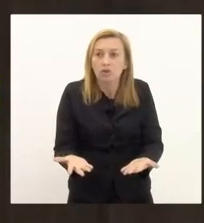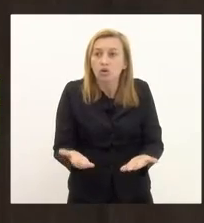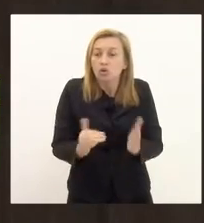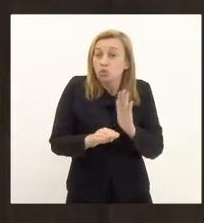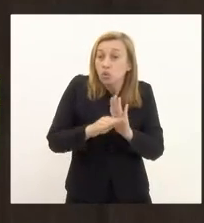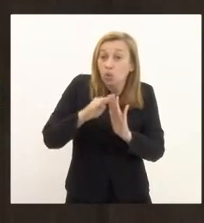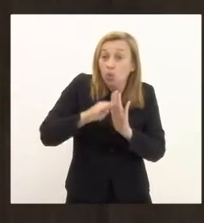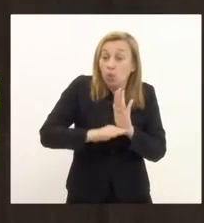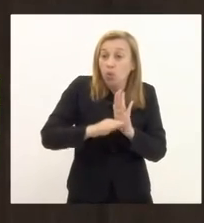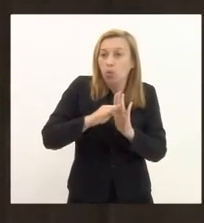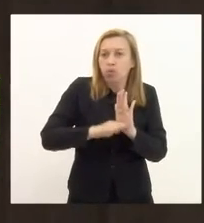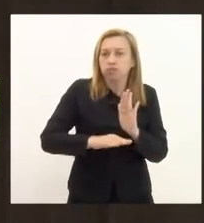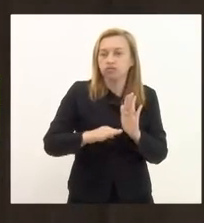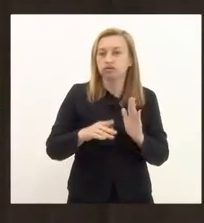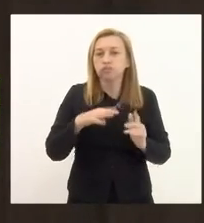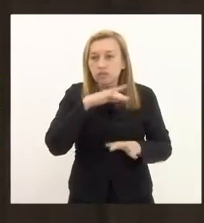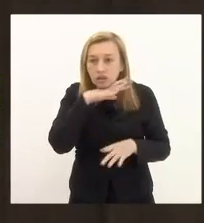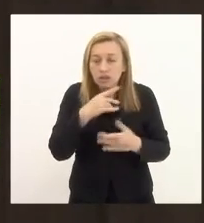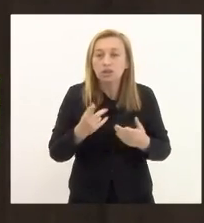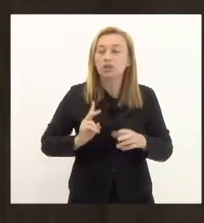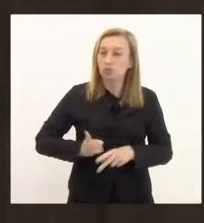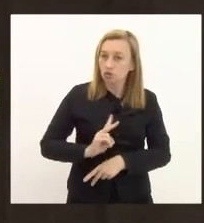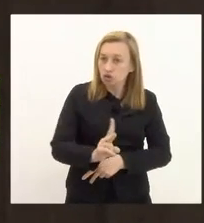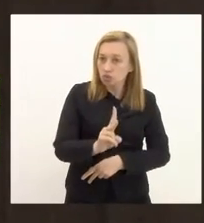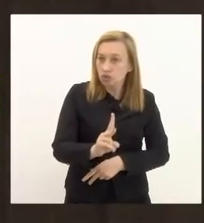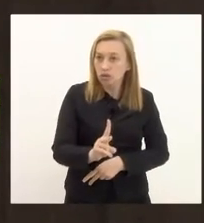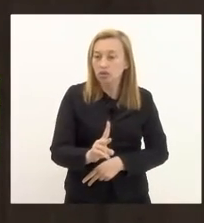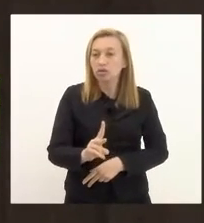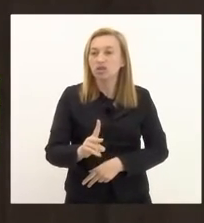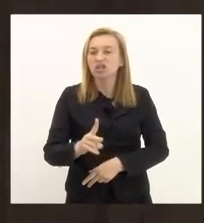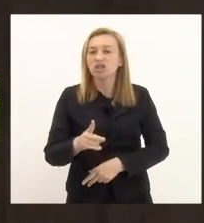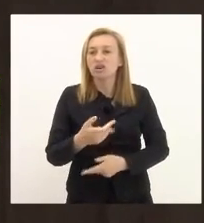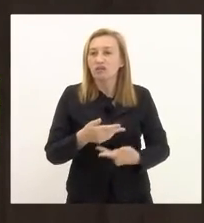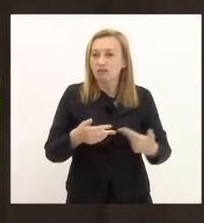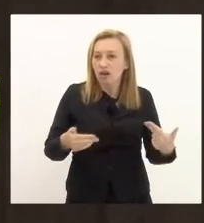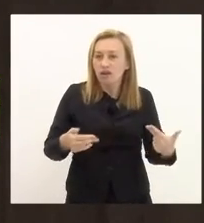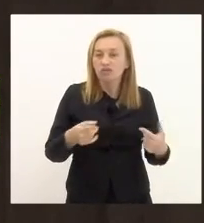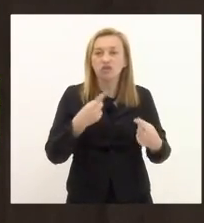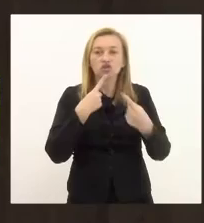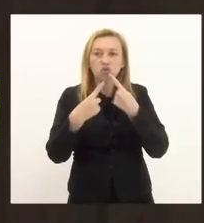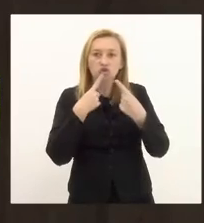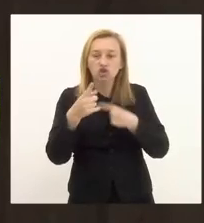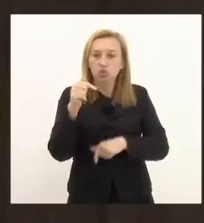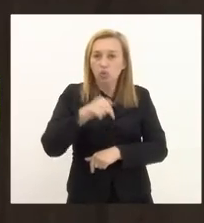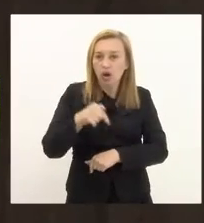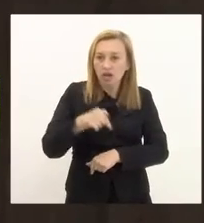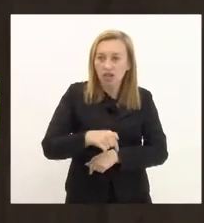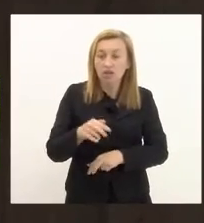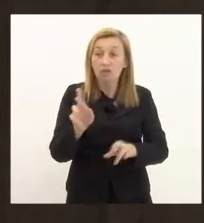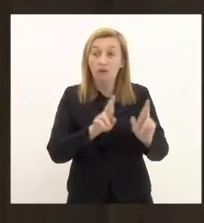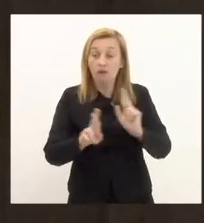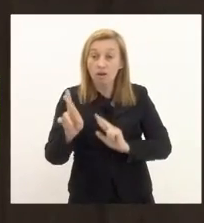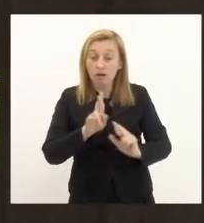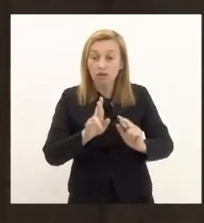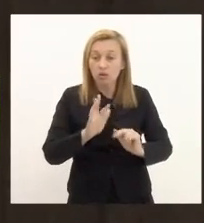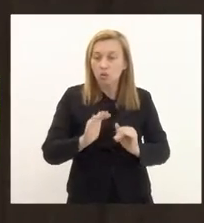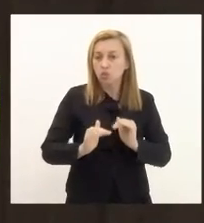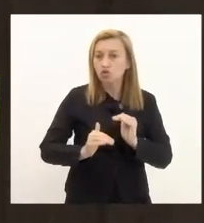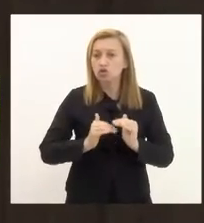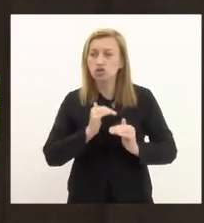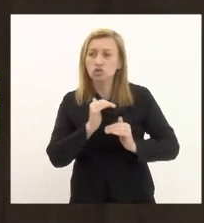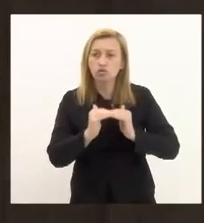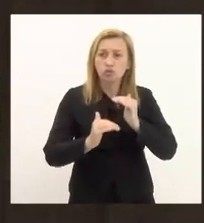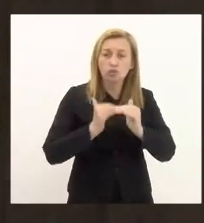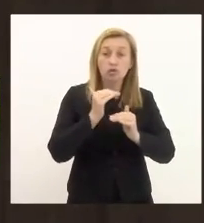no nível absurdo mas continuando né monte foi se debatido aqui em relação ao desenvolvimento